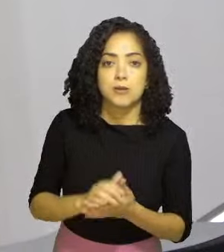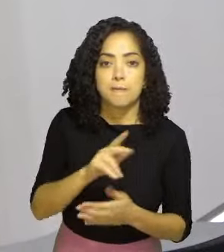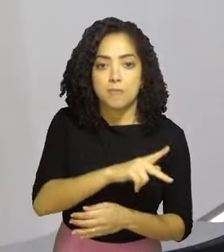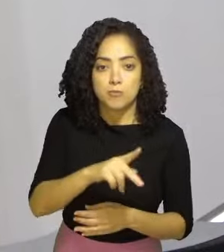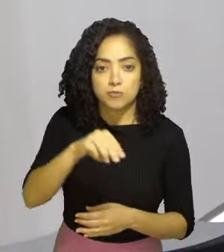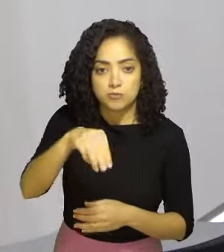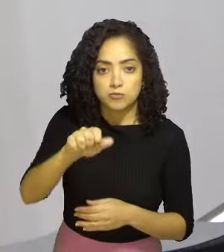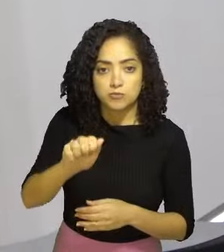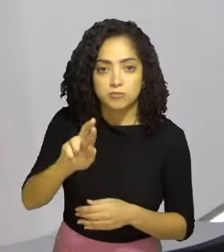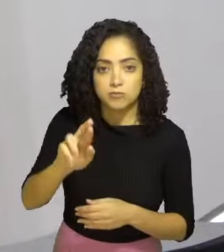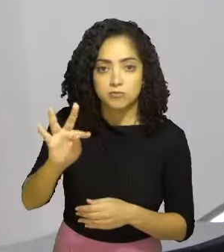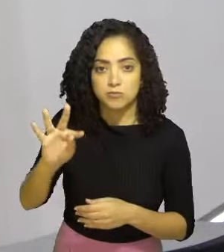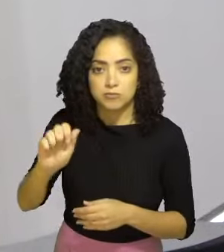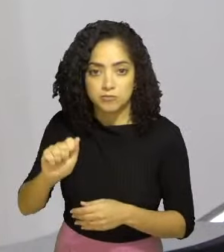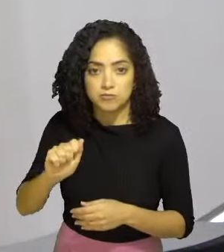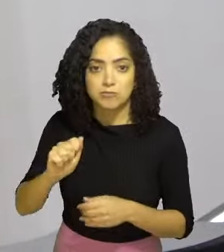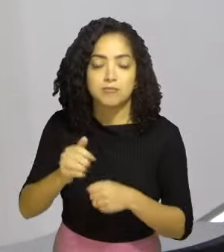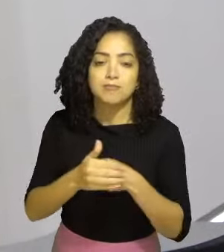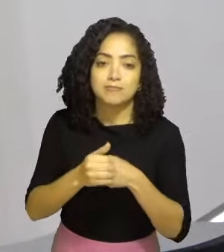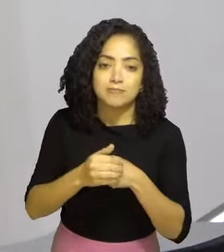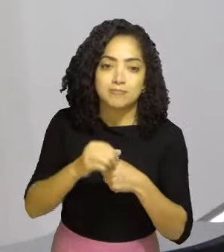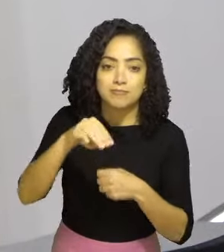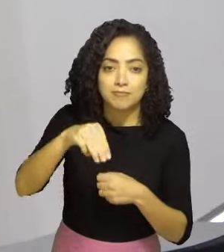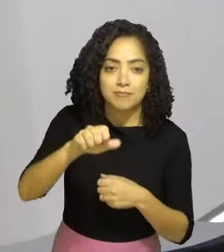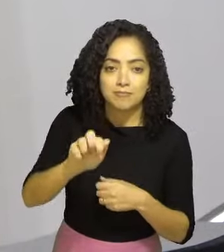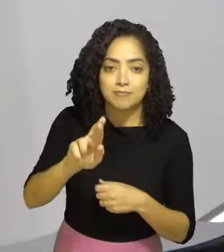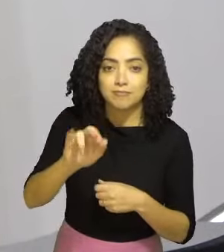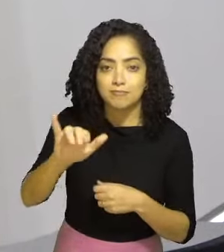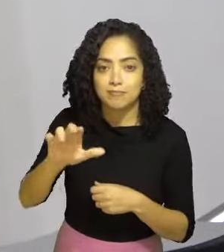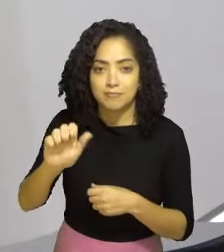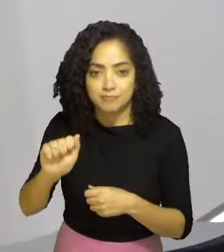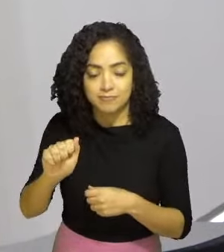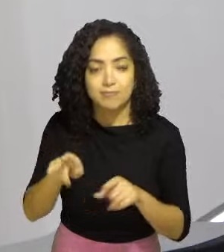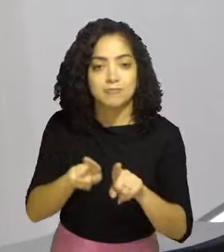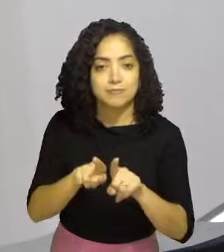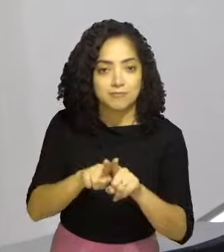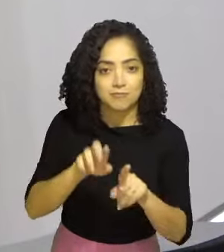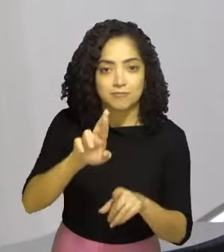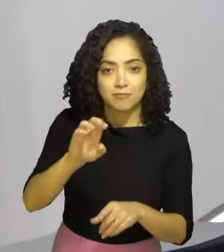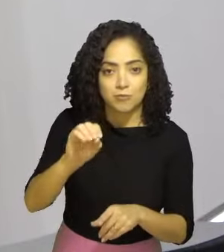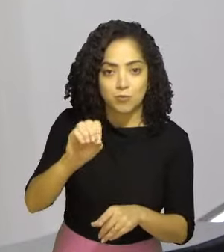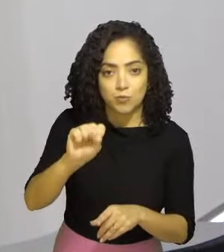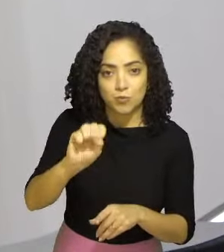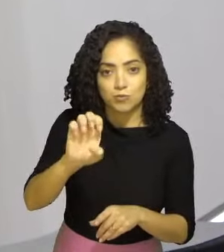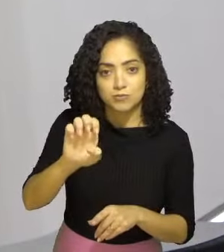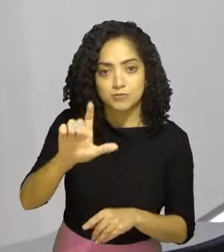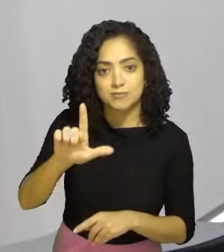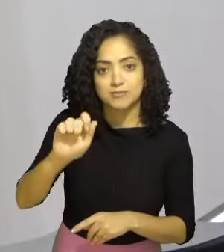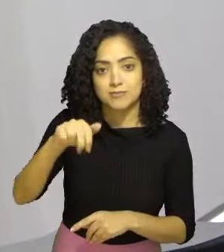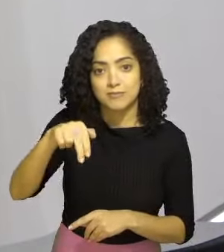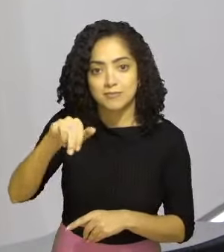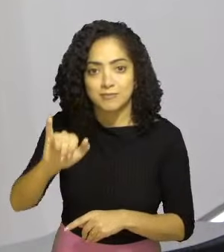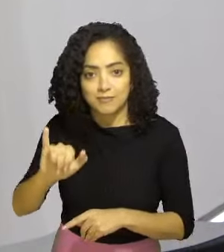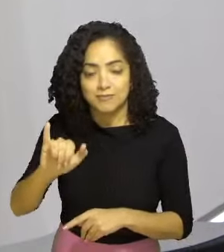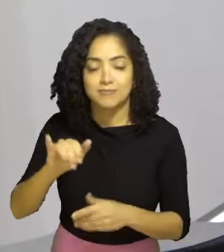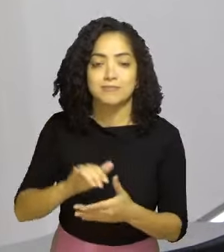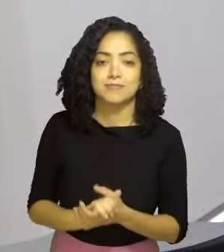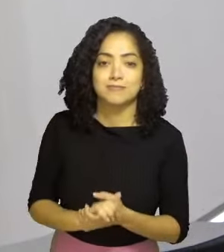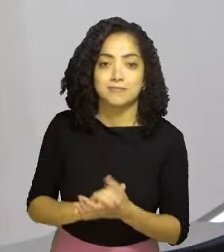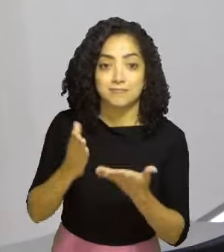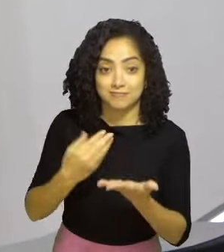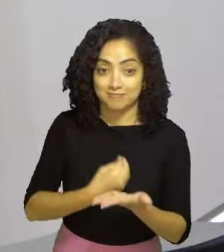Marta, minha querida Maria Elisa, mas nós temos também a Roselane Campos, que está aqui, mas é de